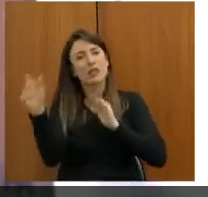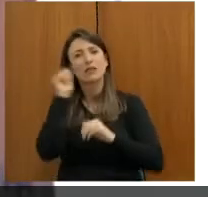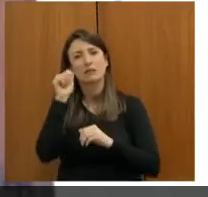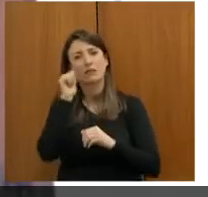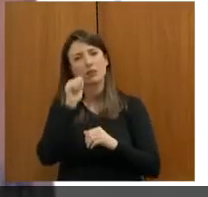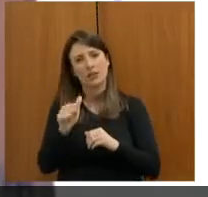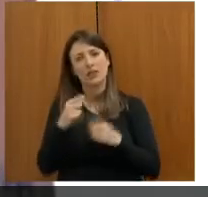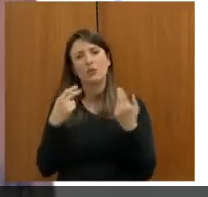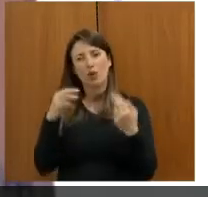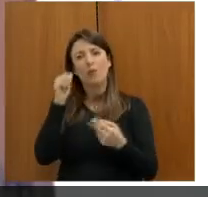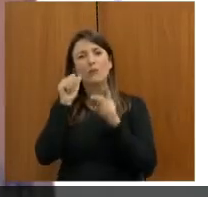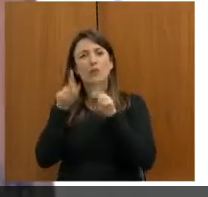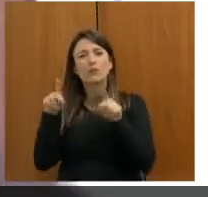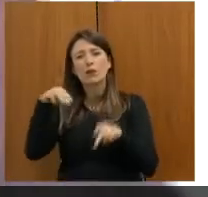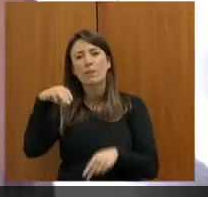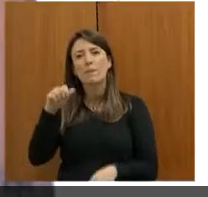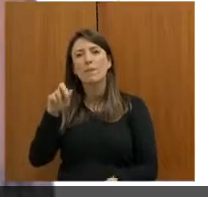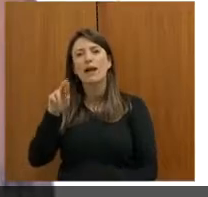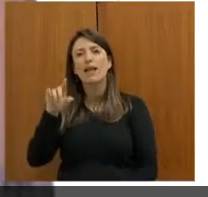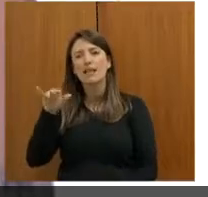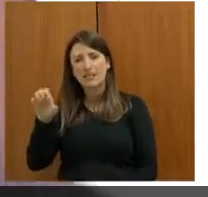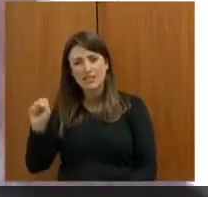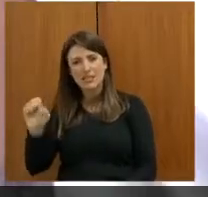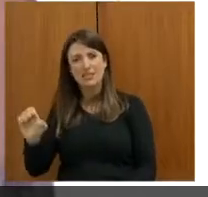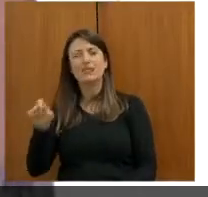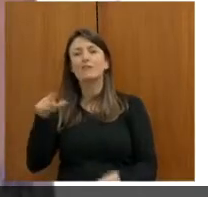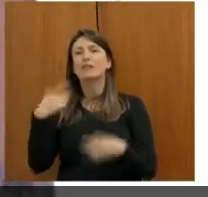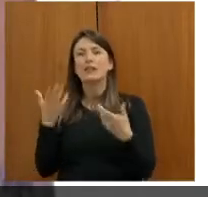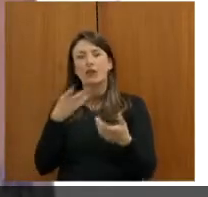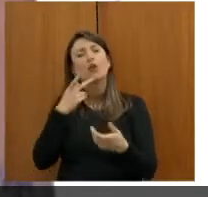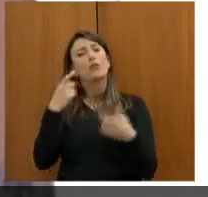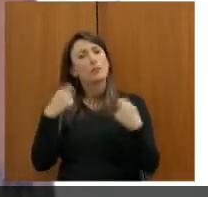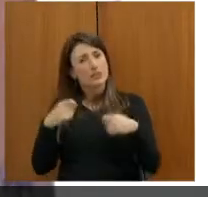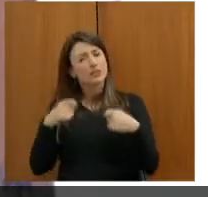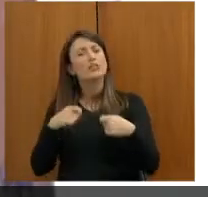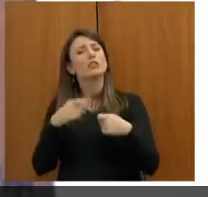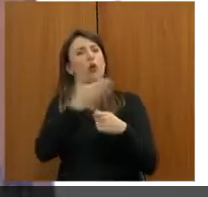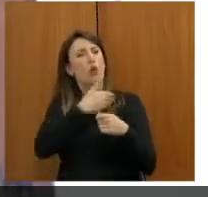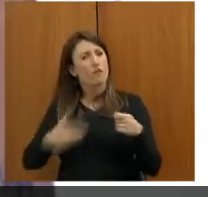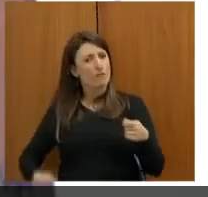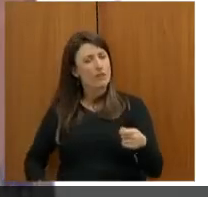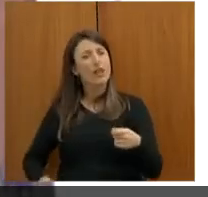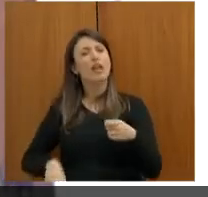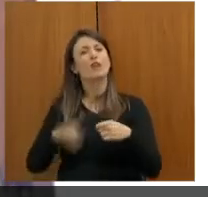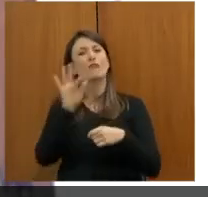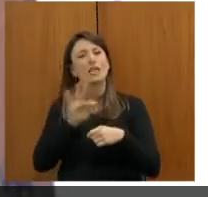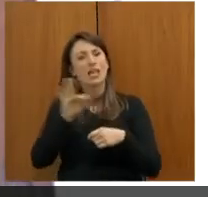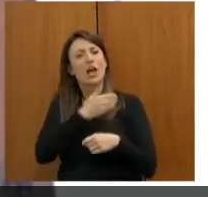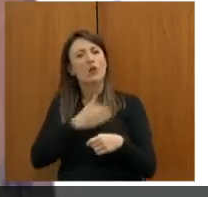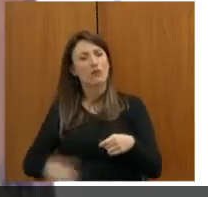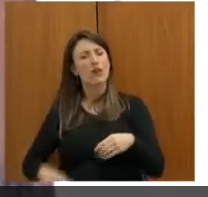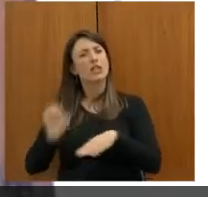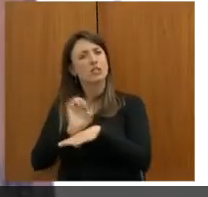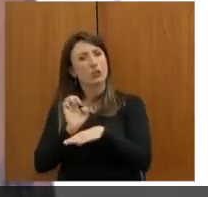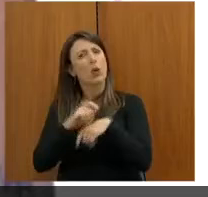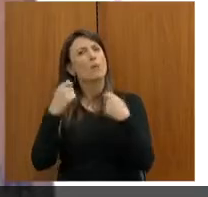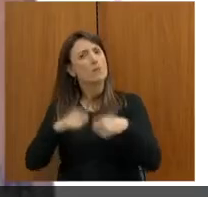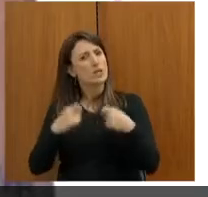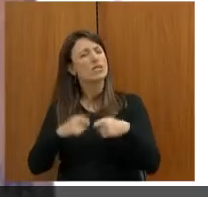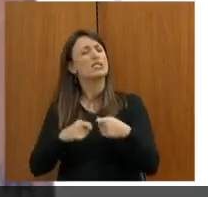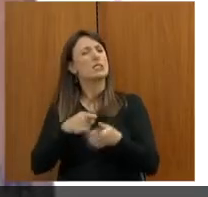Um dizer males né pelo Governo Federal pelo governo estadual de se buscar uma política é realmente efetiva